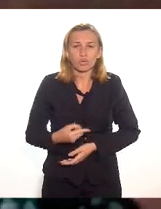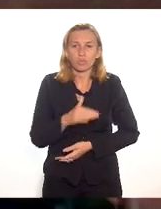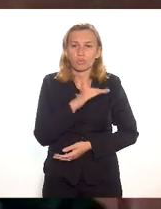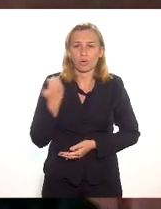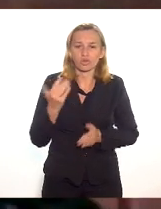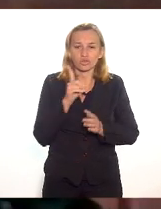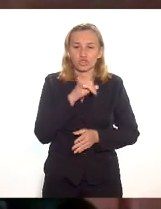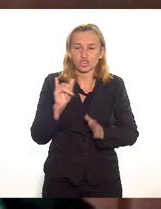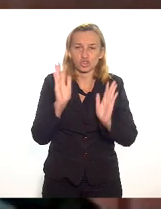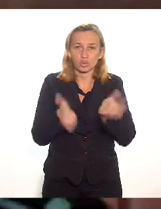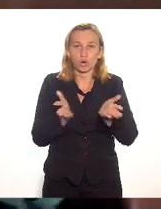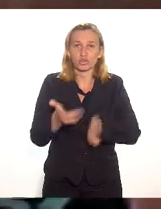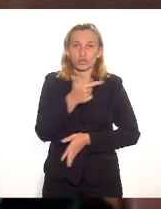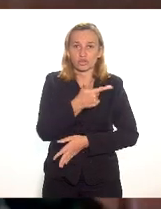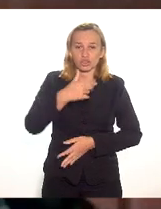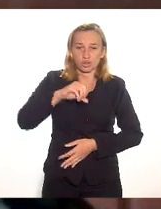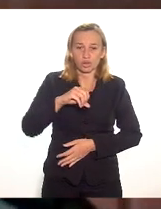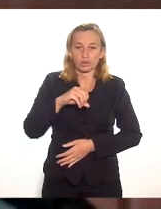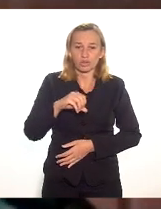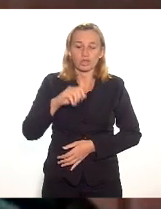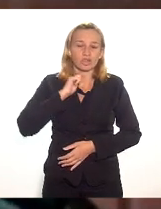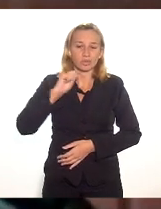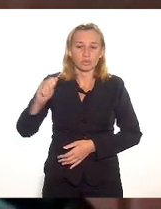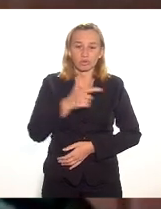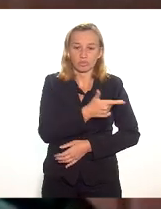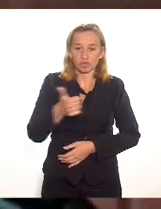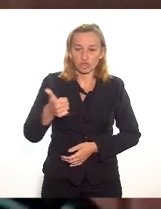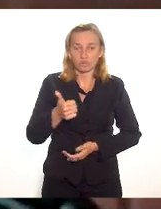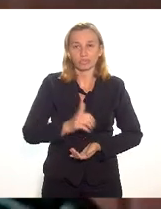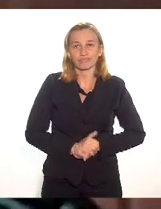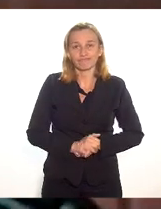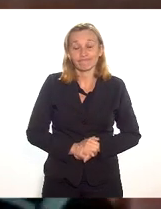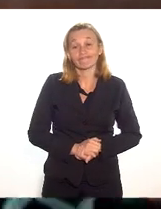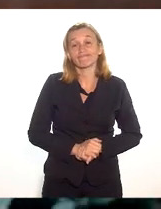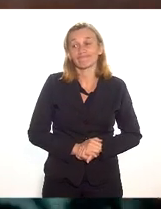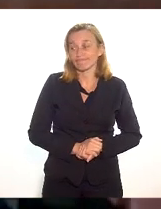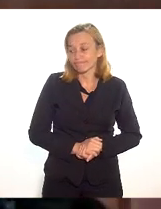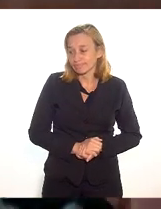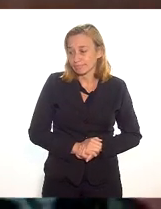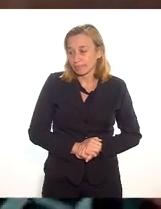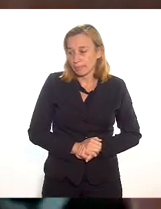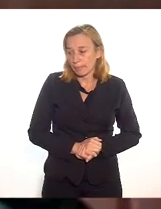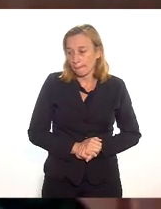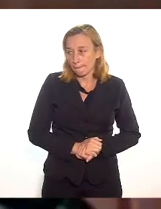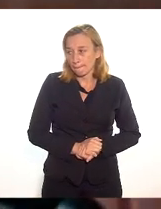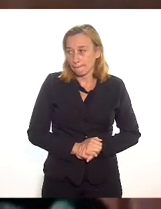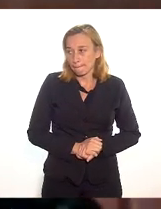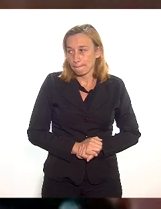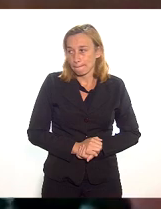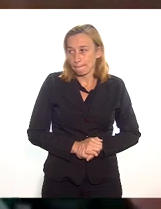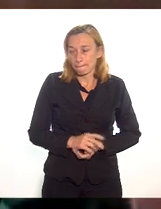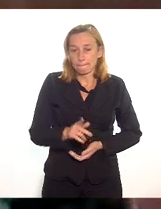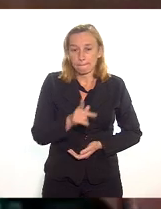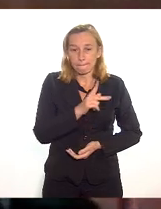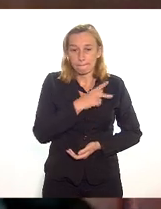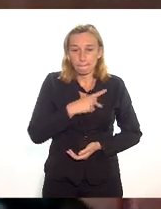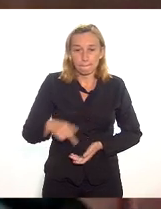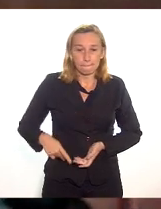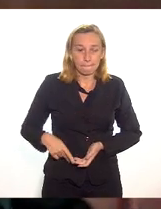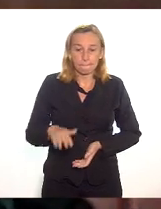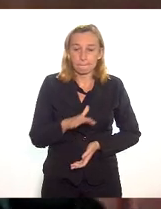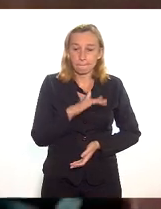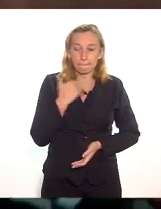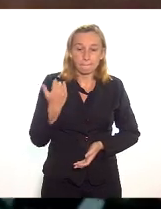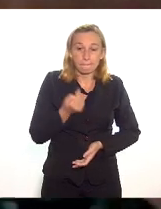hoje, 29 de abril de 2021. De um presidente que reclamou que matou-se pouco na